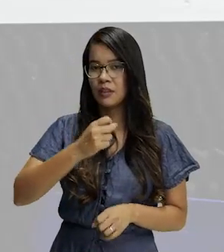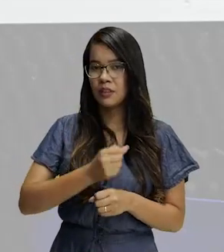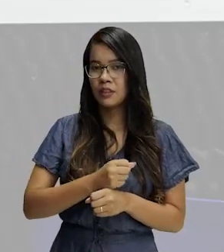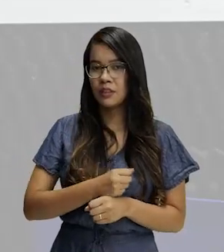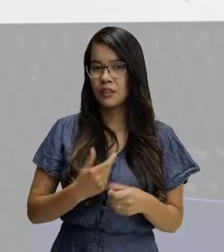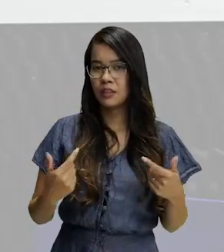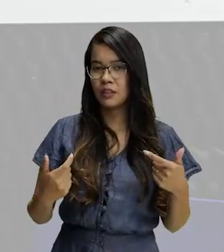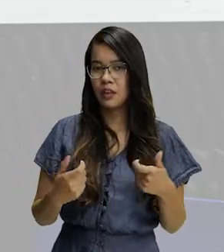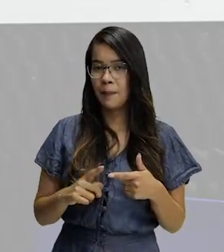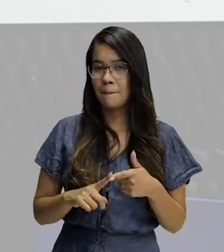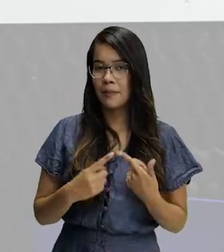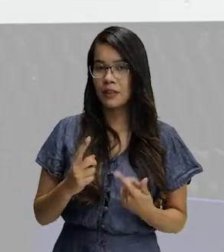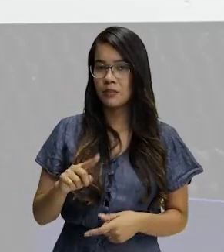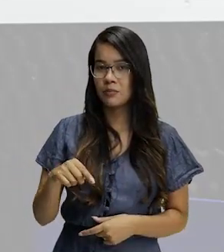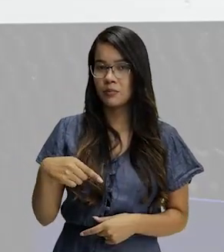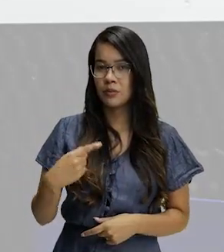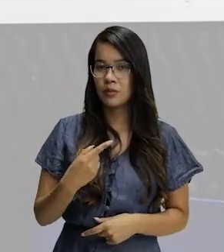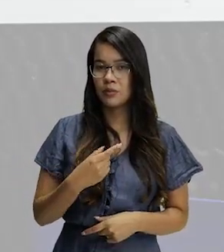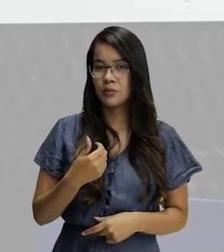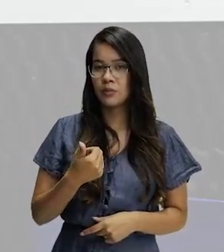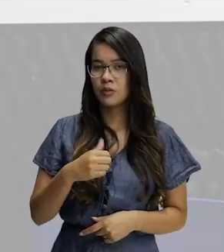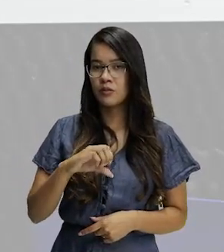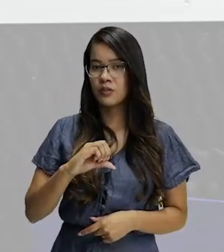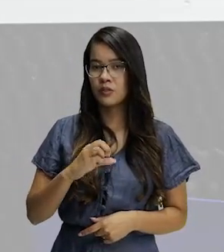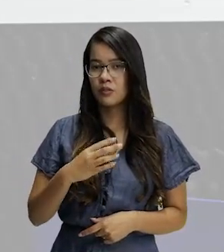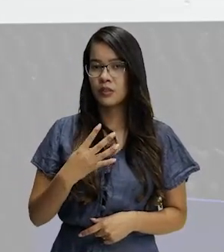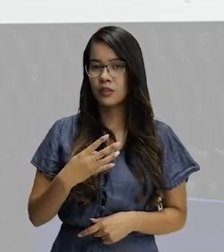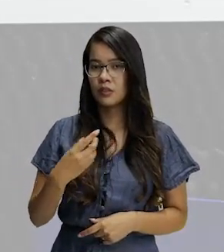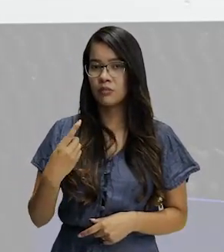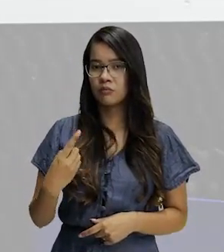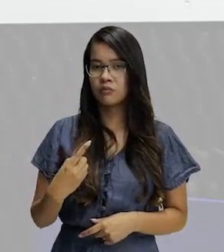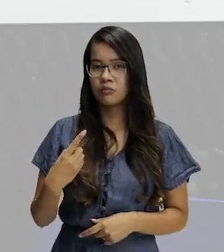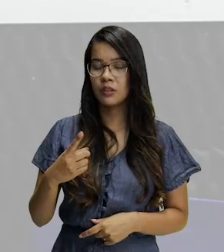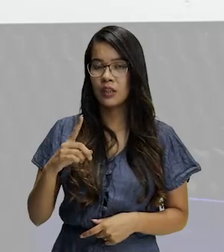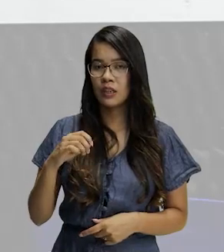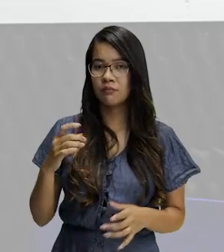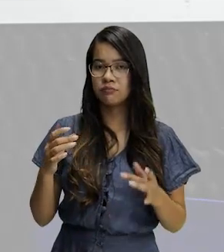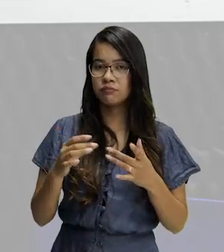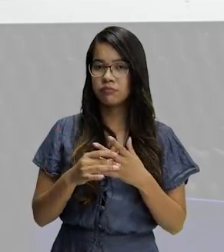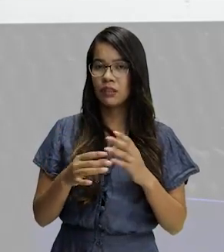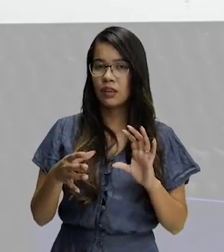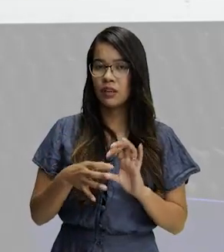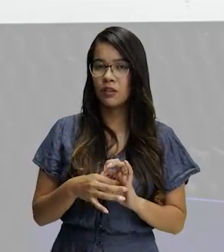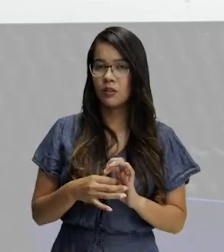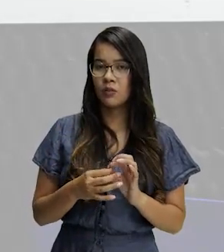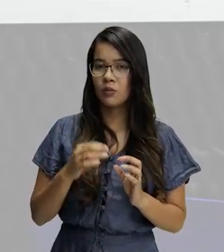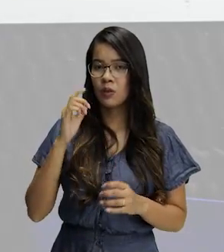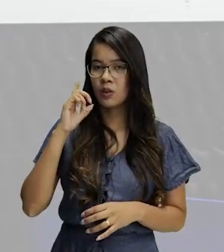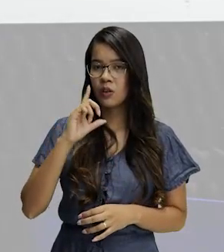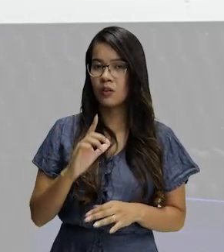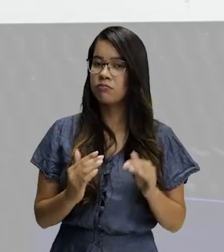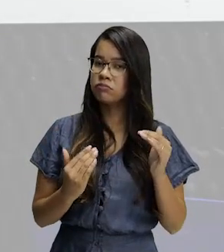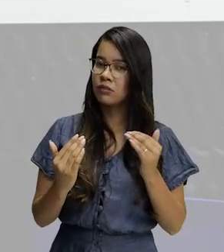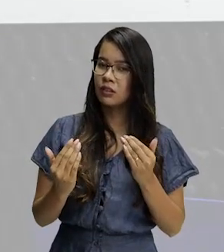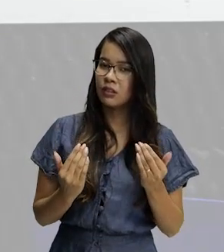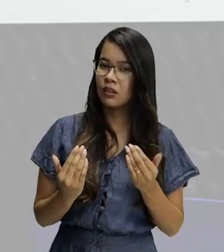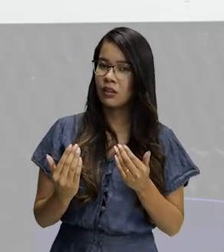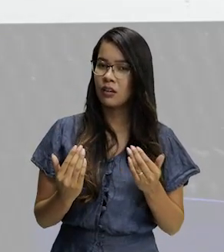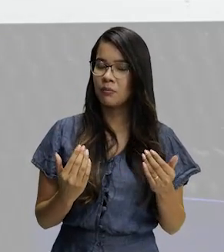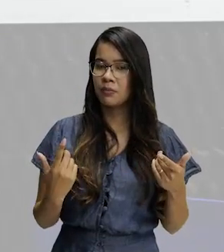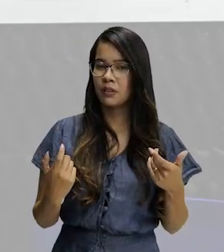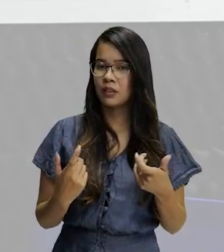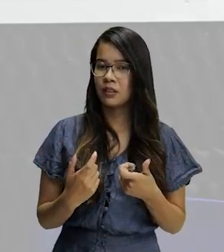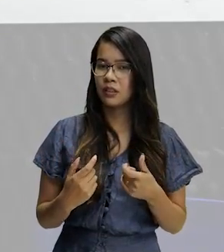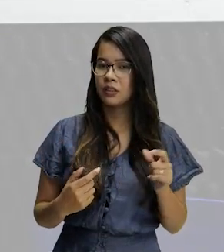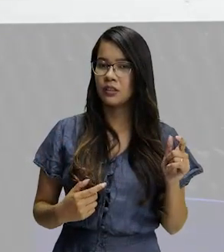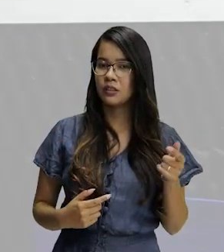partir de 41, o que se vê entre 41 e 43 é os aliados conseguindo equilibrar essa guerra.